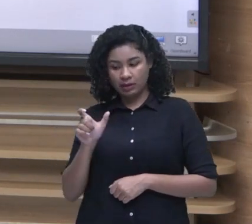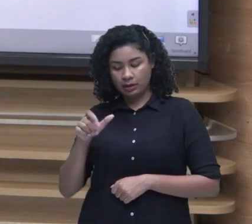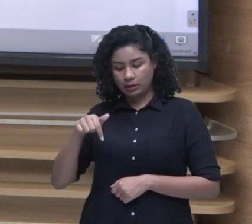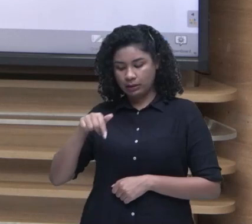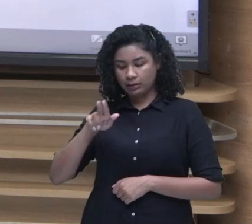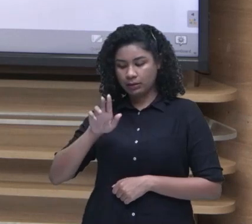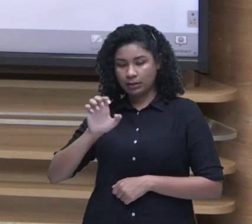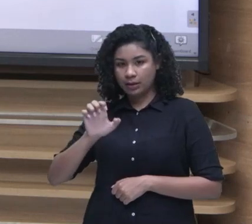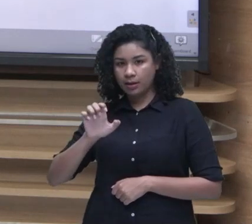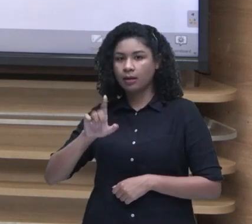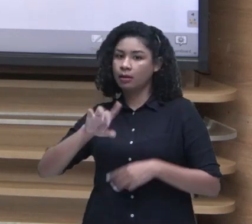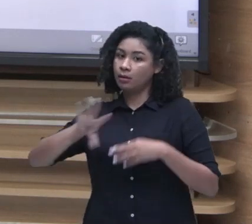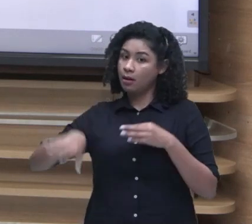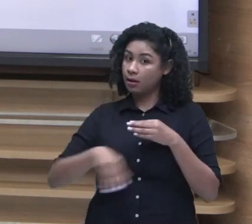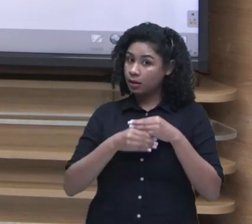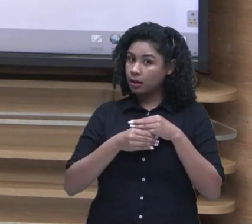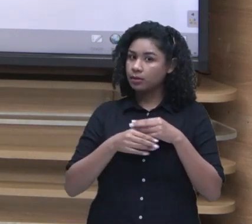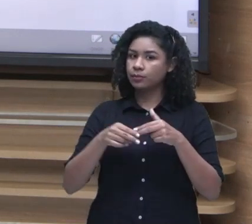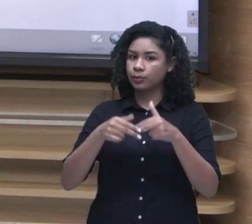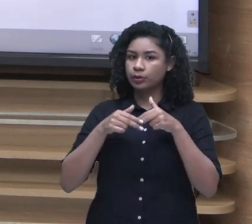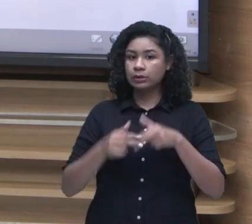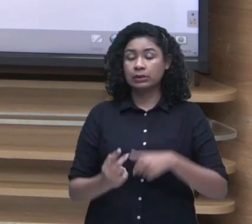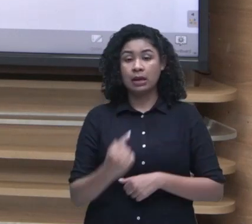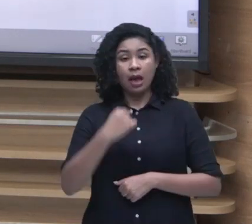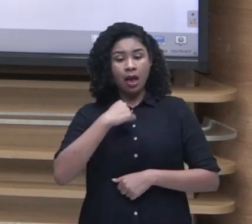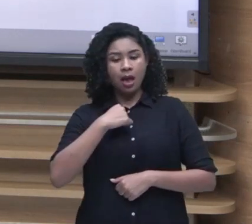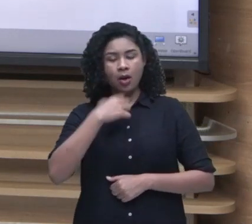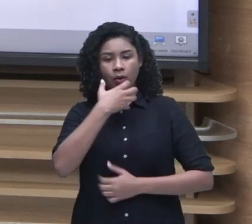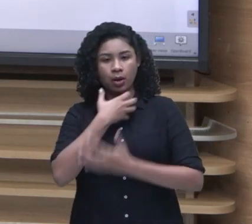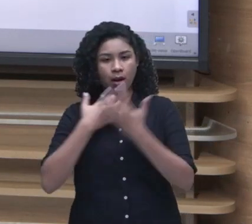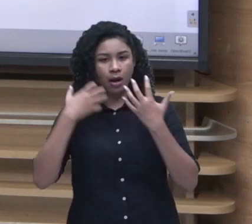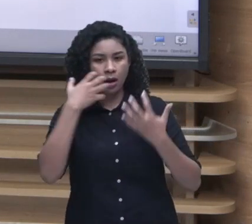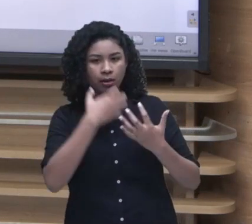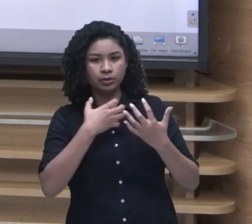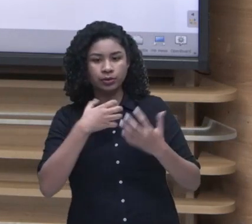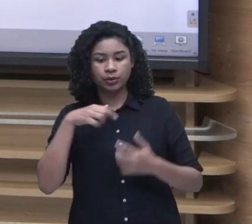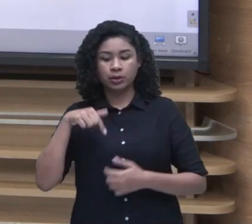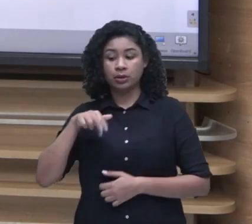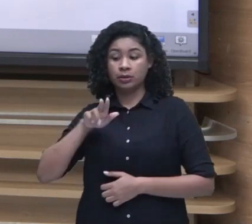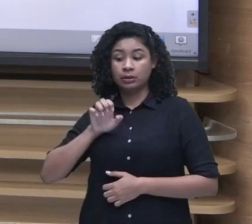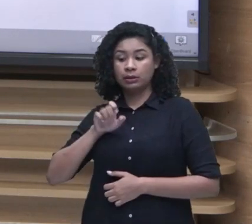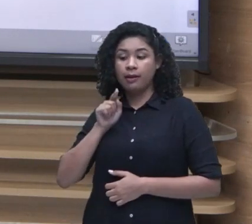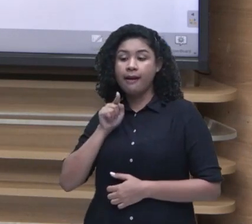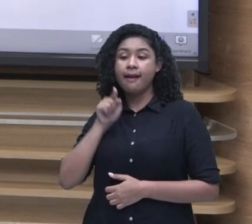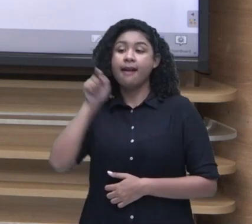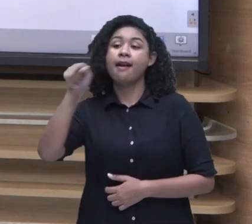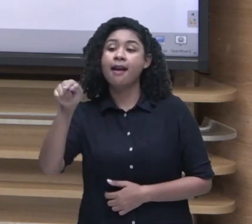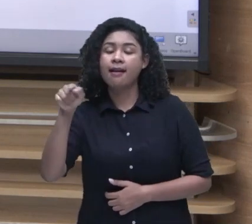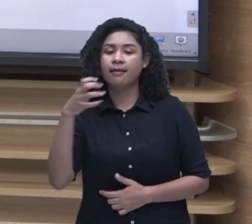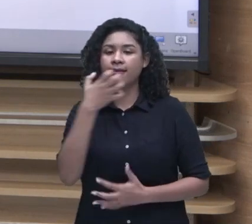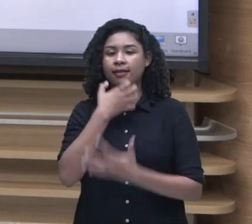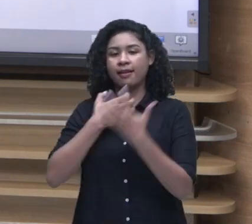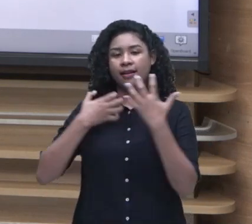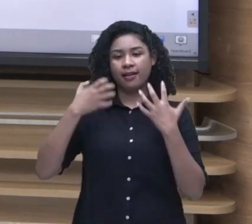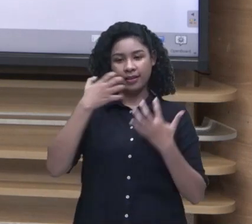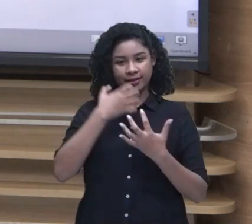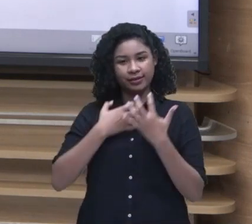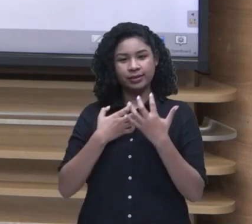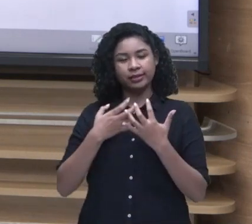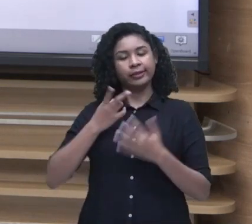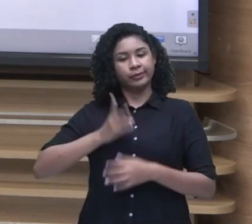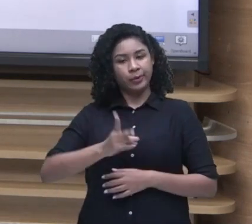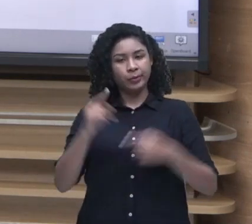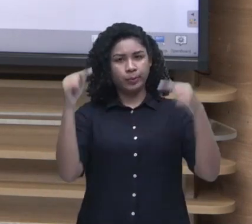eu cante, que tu cantes, que ele cante, que nós cantemos, que vós canteis, que eles